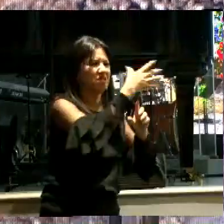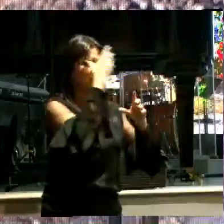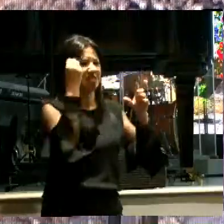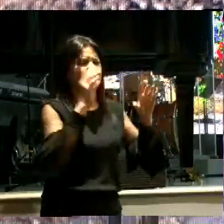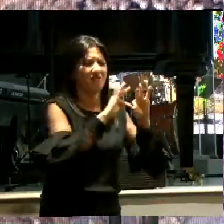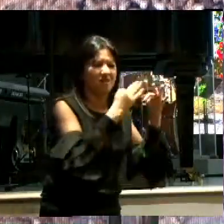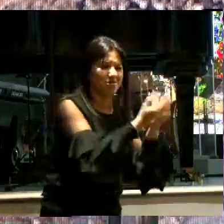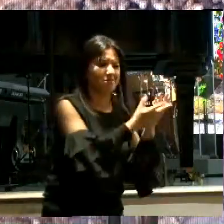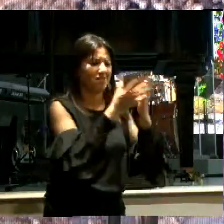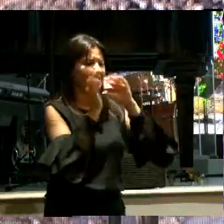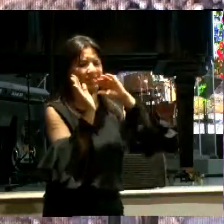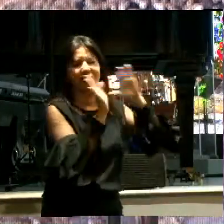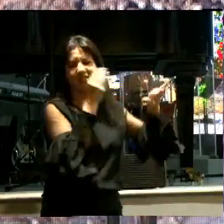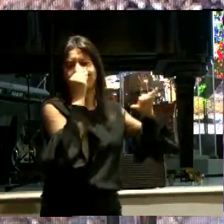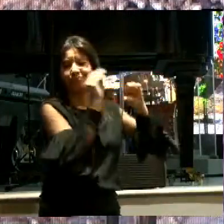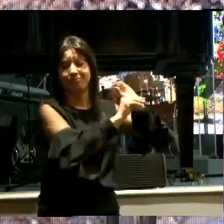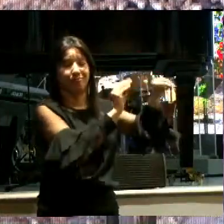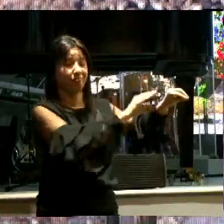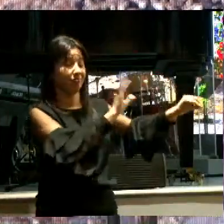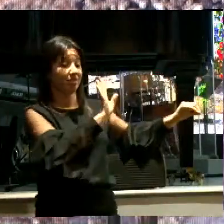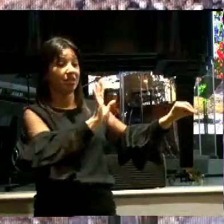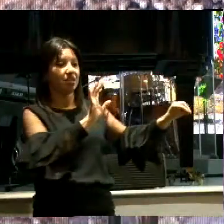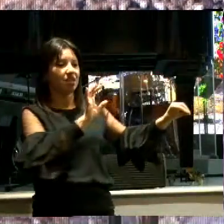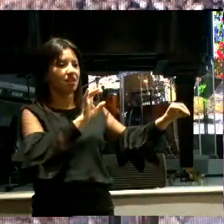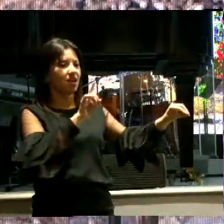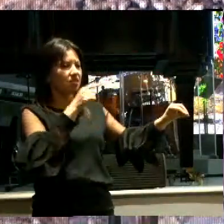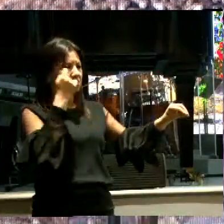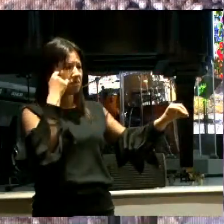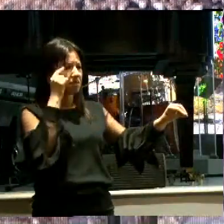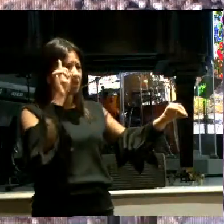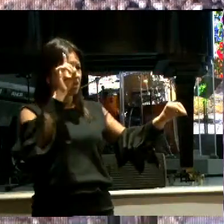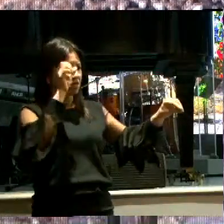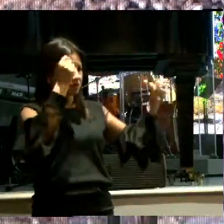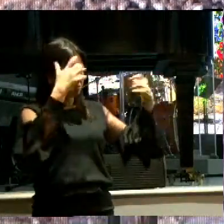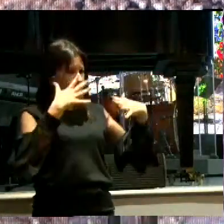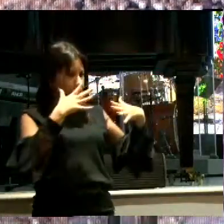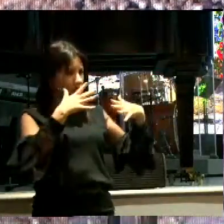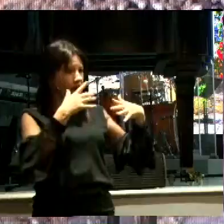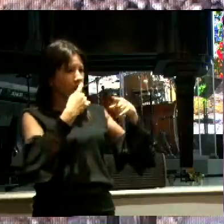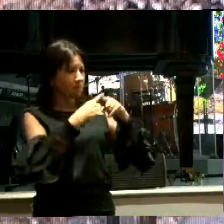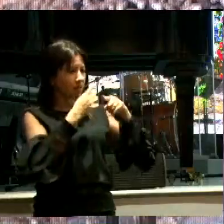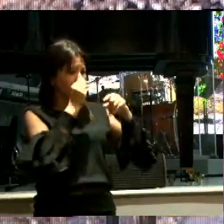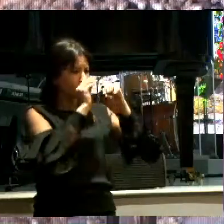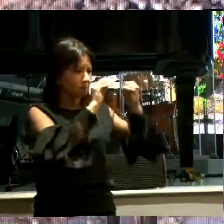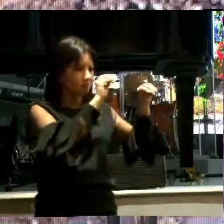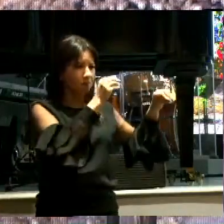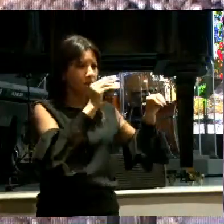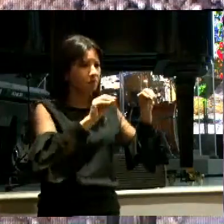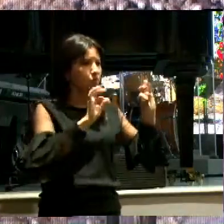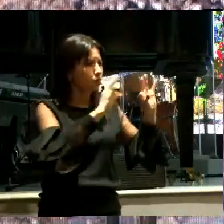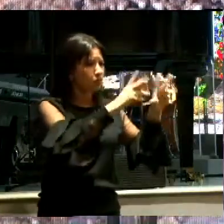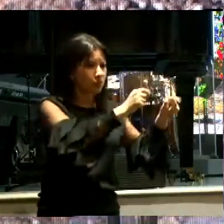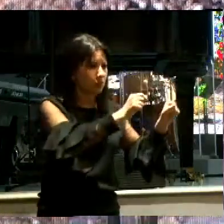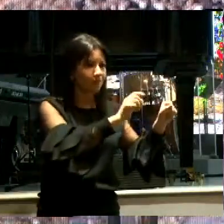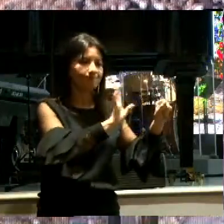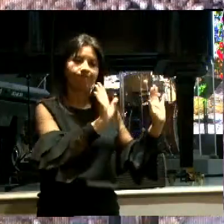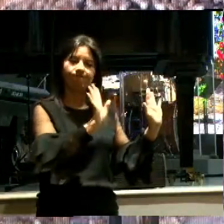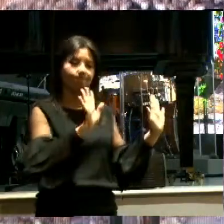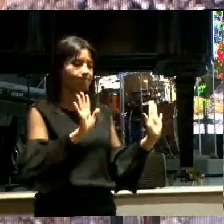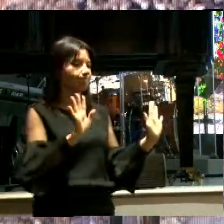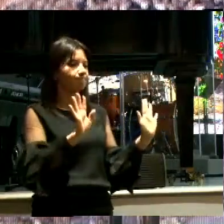de tudo. Você acha que Deus vai te abençoar num negócio desse? Não tem como. Mas eu vivia